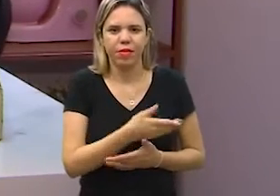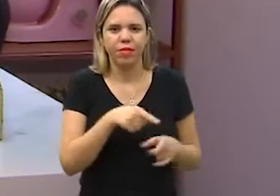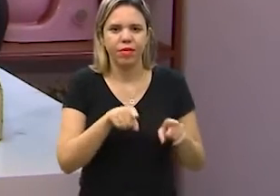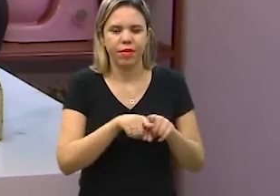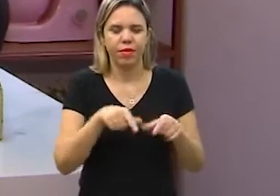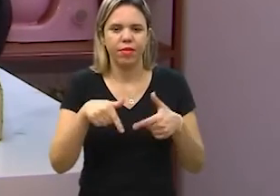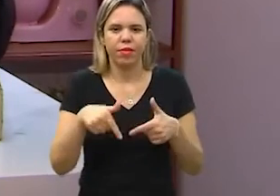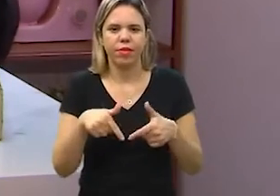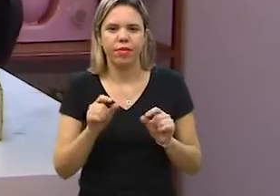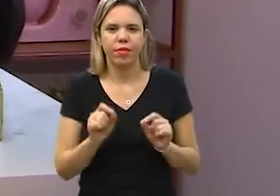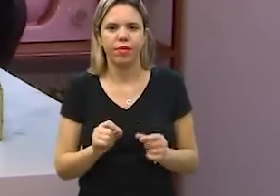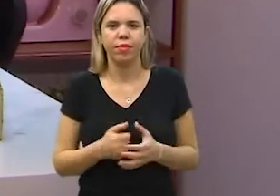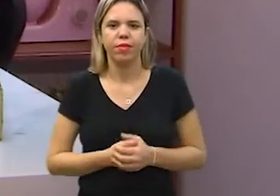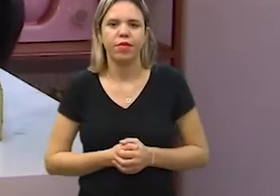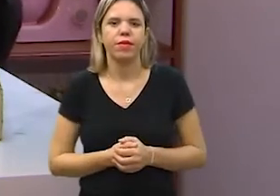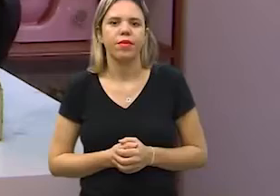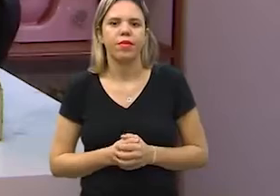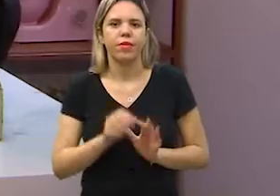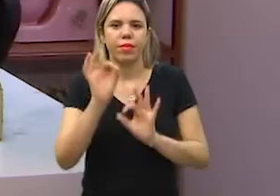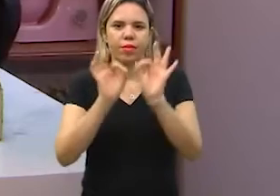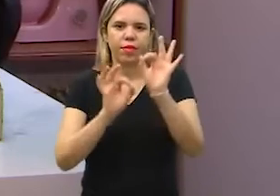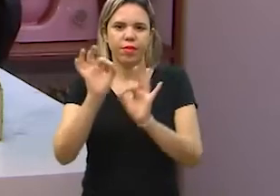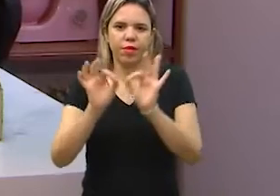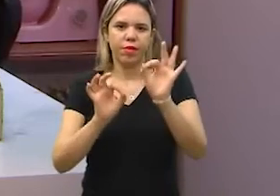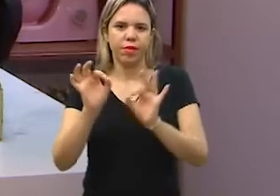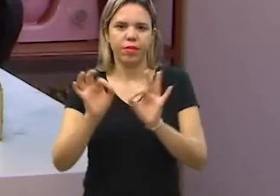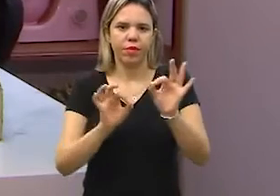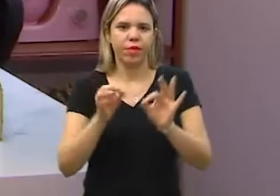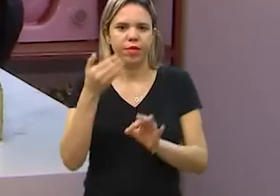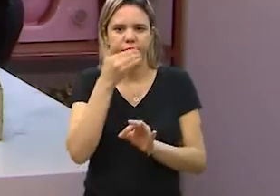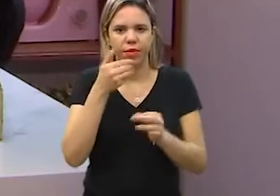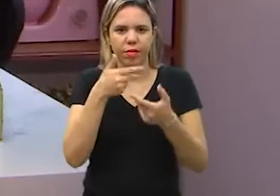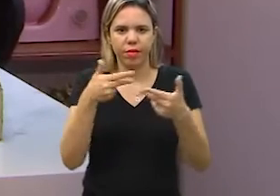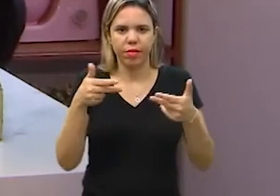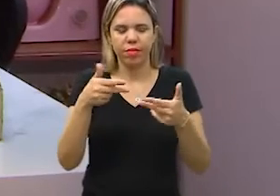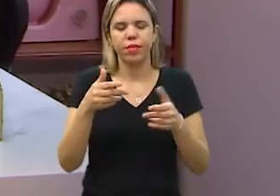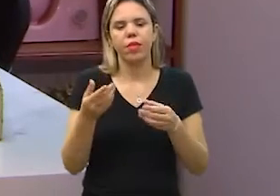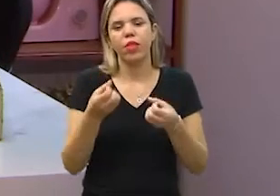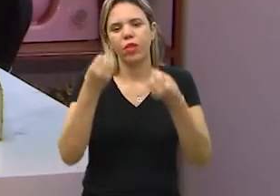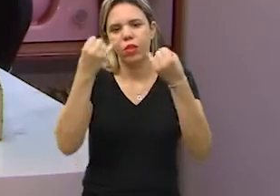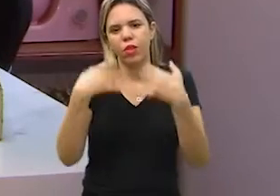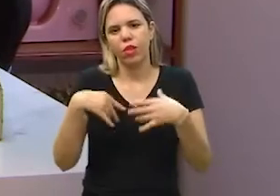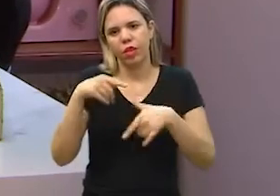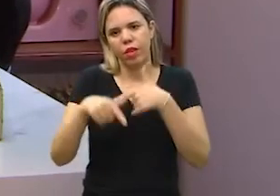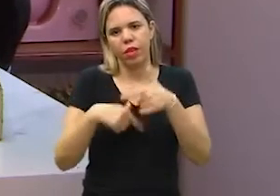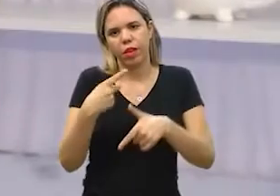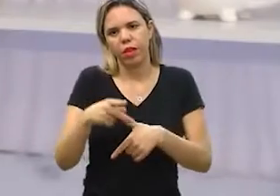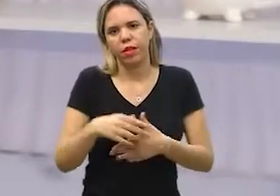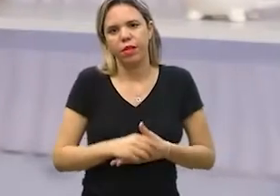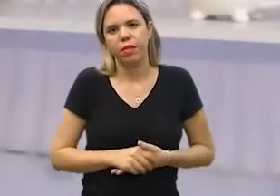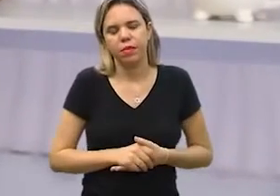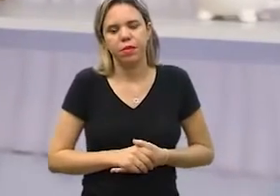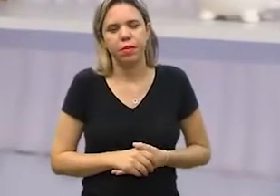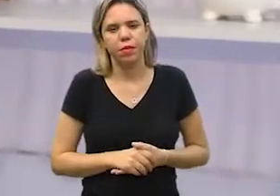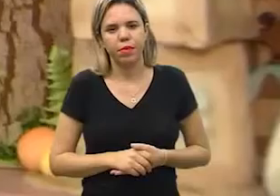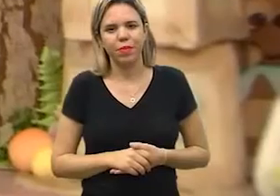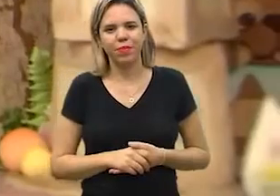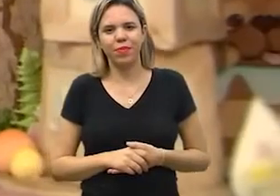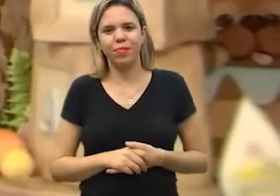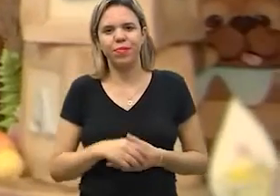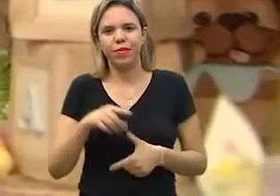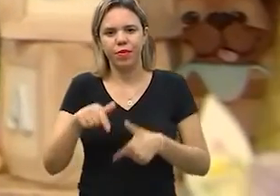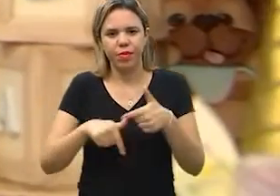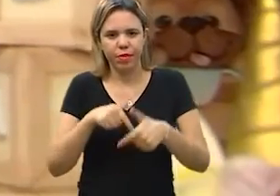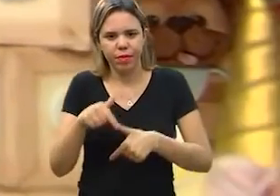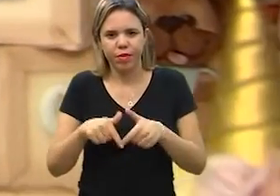também tem um trabalho de decoração em doces, Isso. né? Fala um pouquinho mais desse trabalho pra gente. Eu tenho